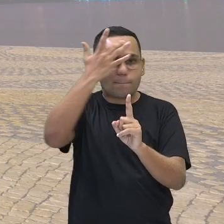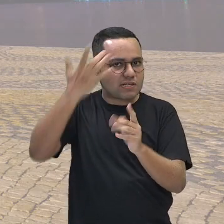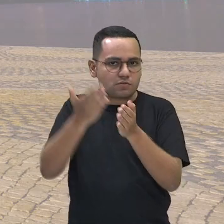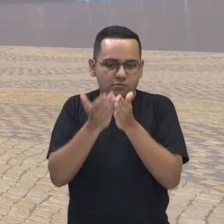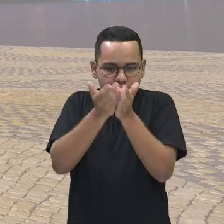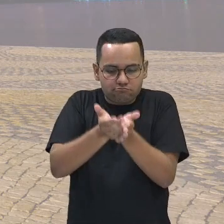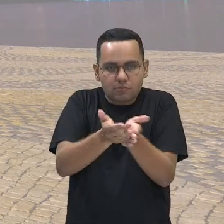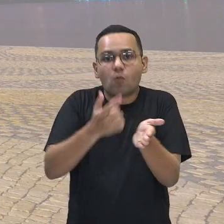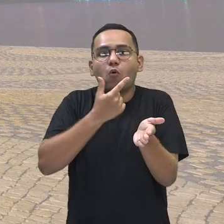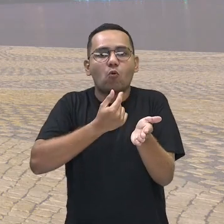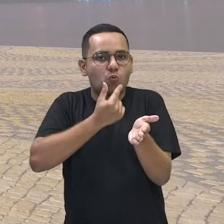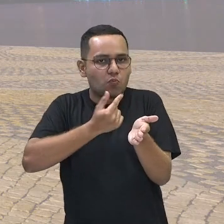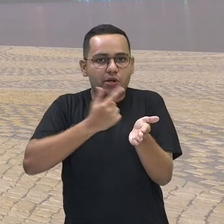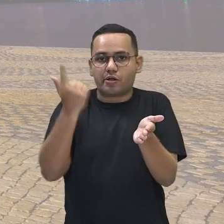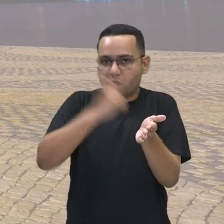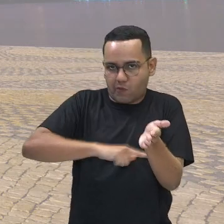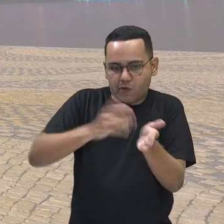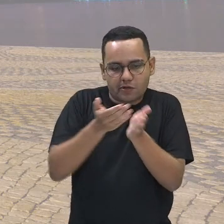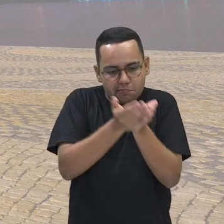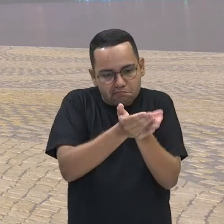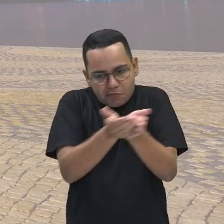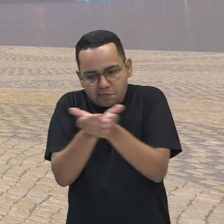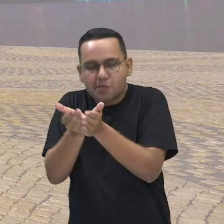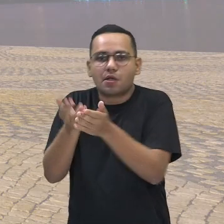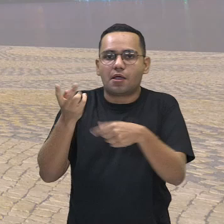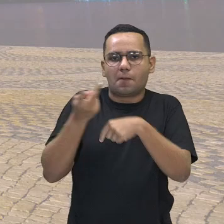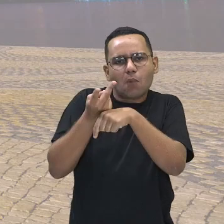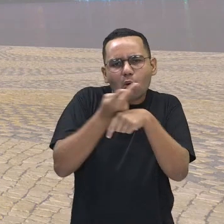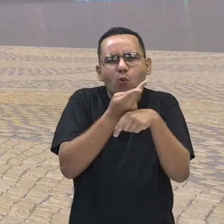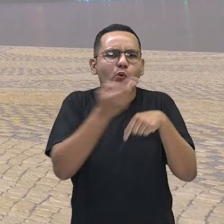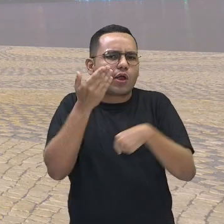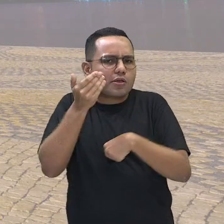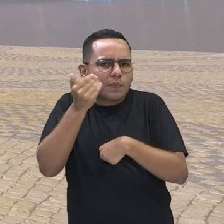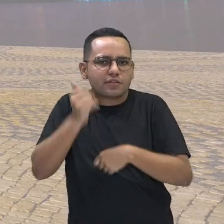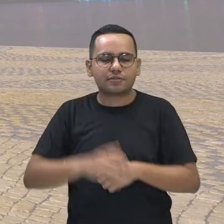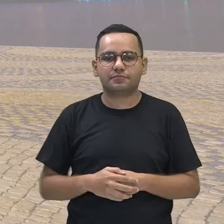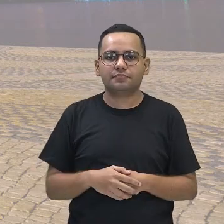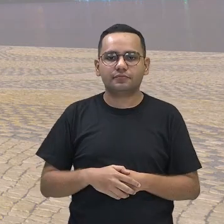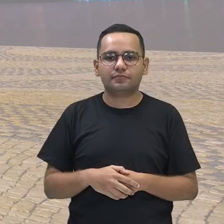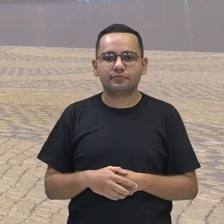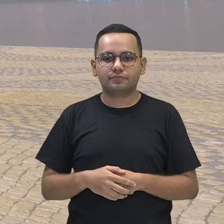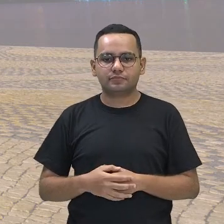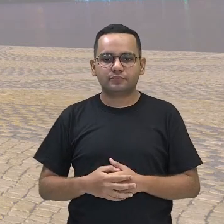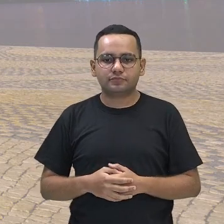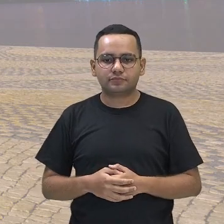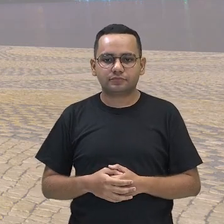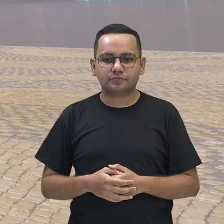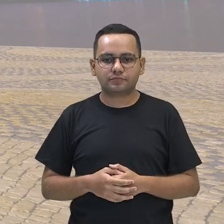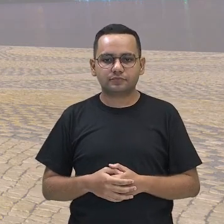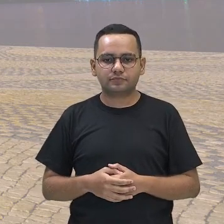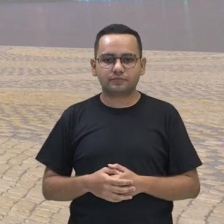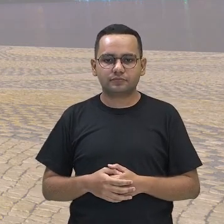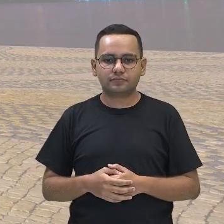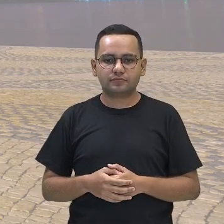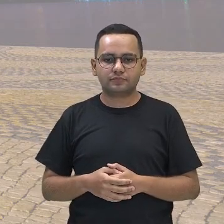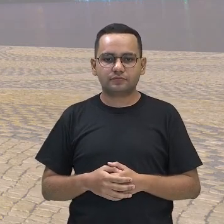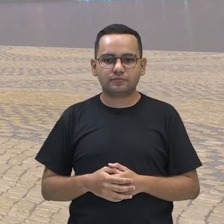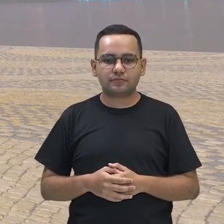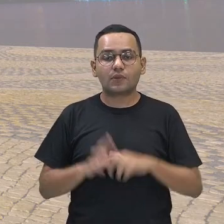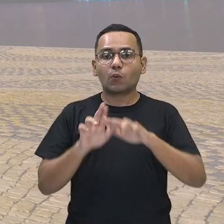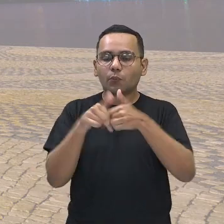aí novos territórios. Então, qual é o contexto, das grandes navegações? Uma política